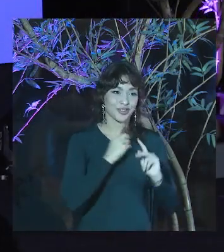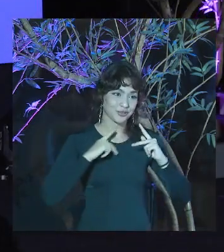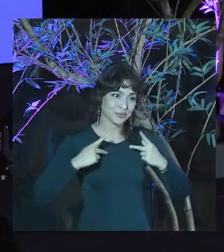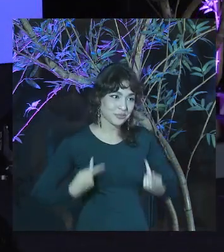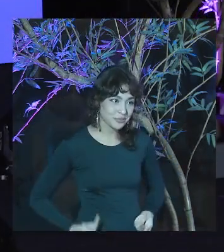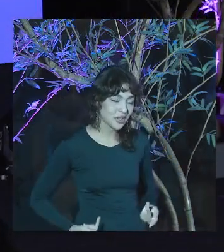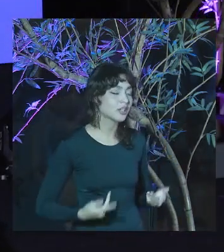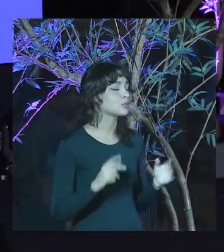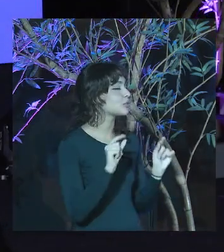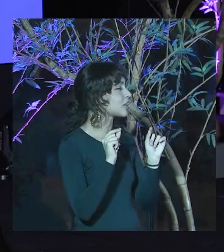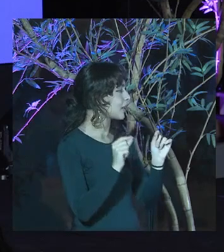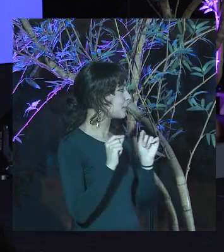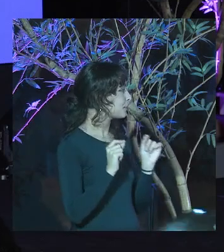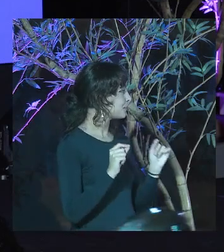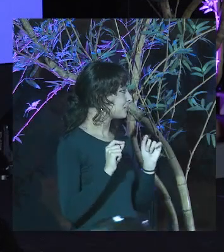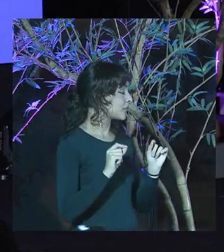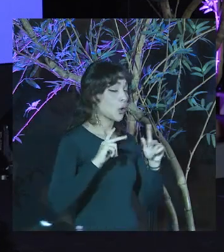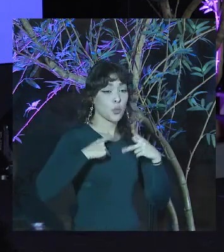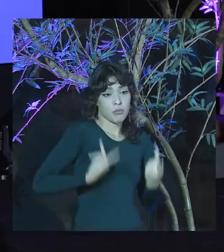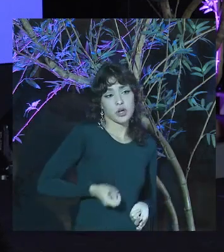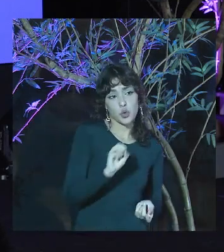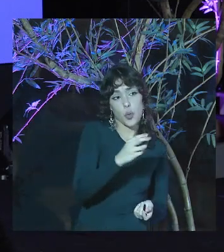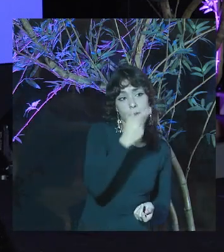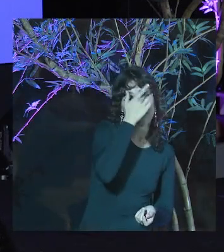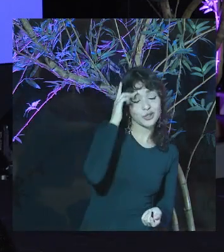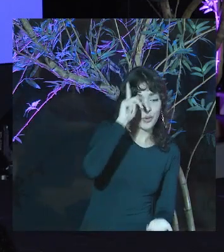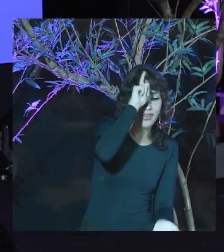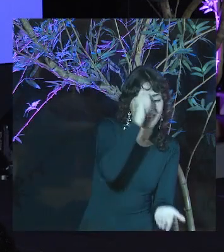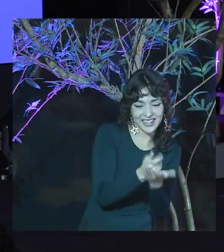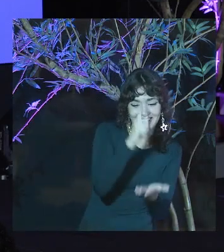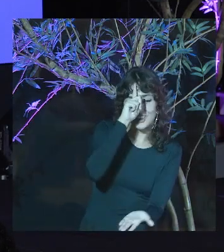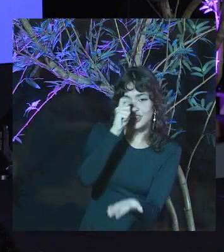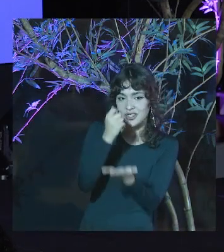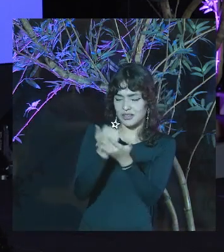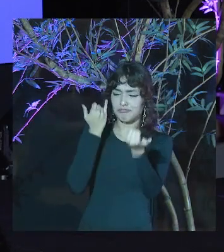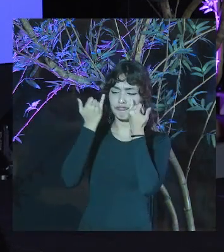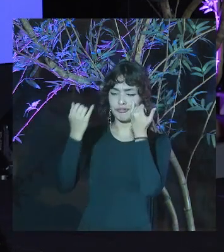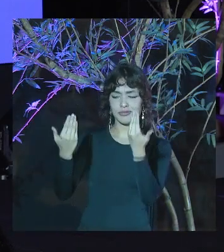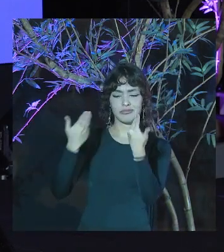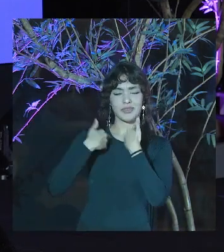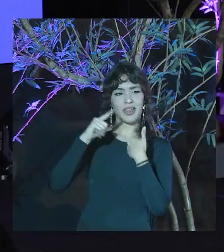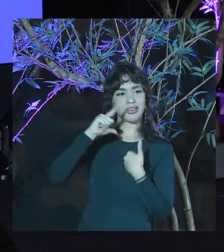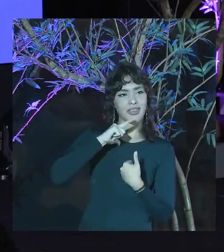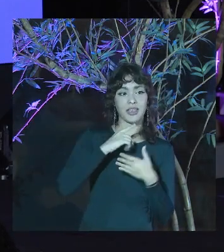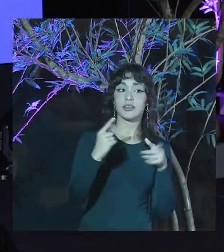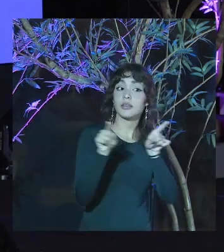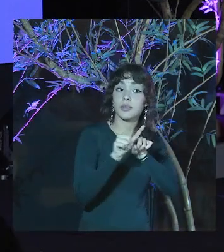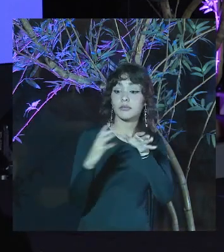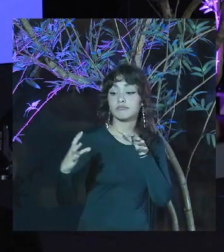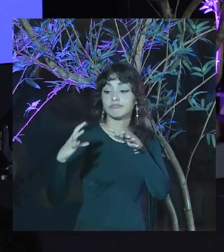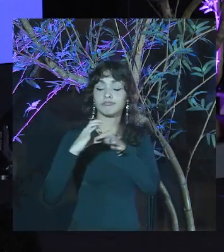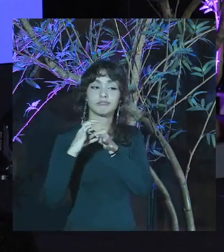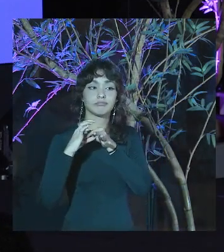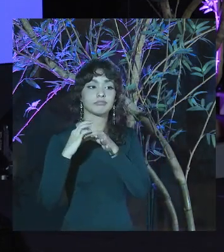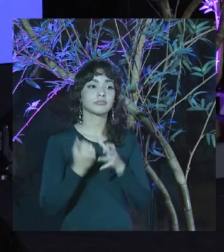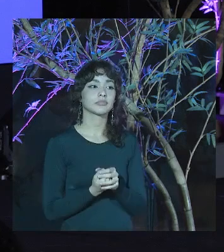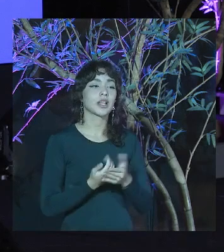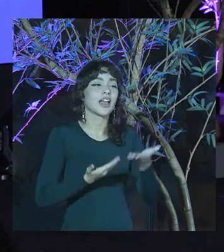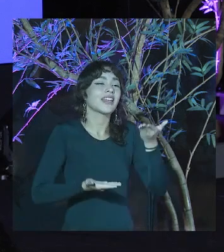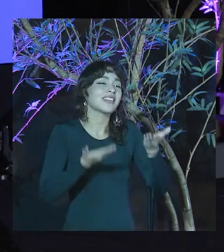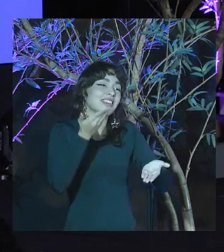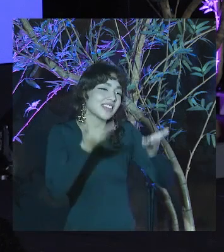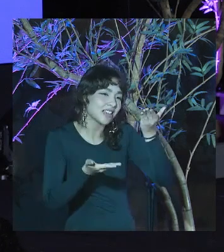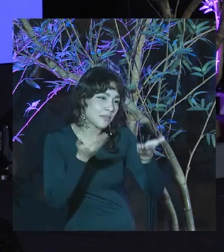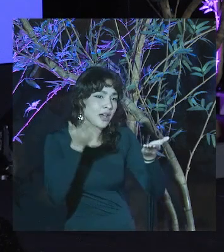gente deveria ser humanos ou pessoas tomadoras de decisão informadas e conectadas. Equilibrar,